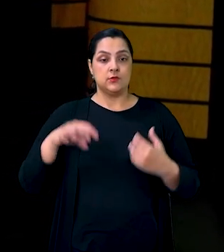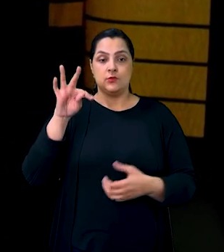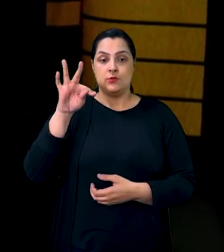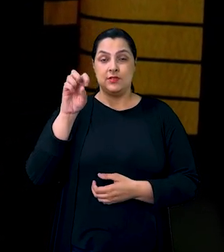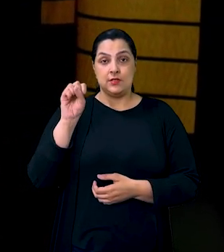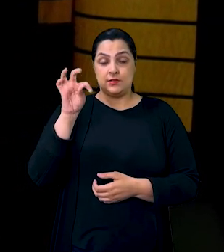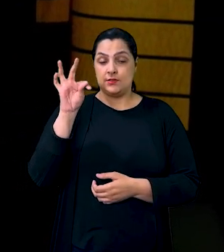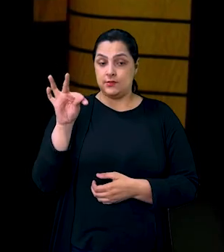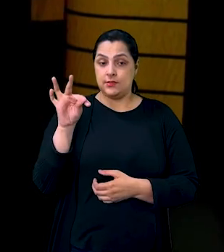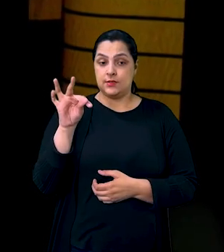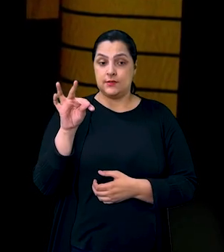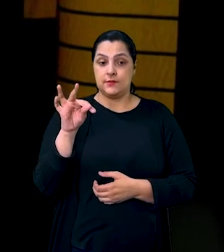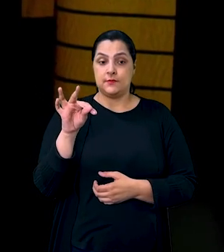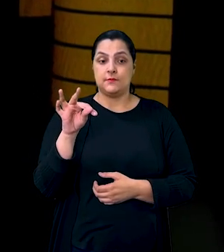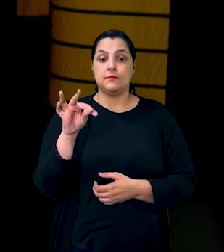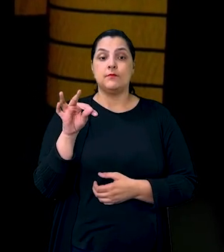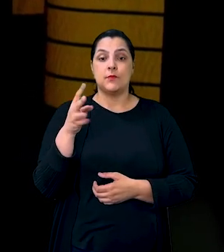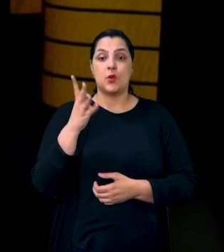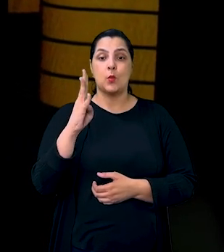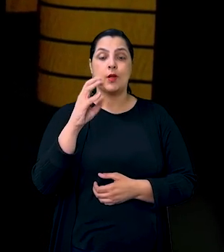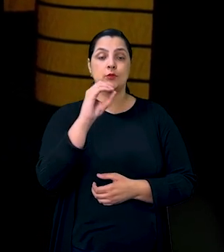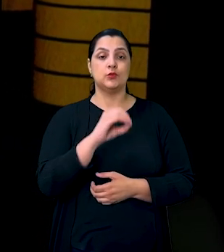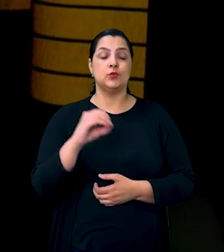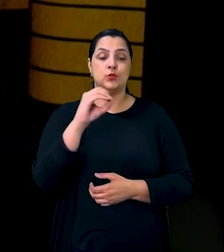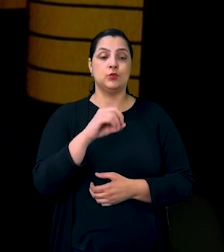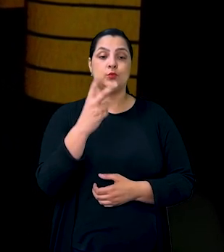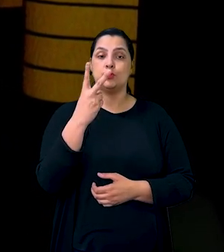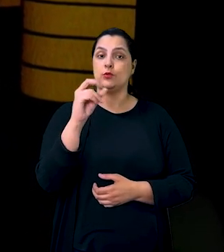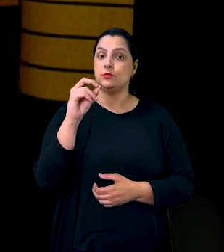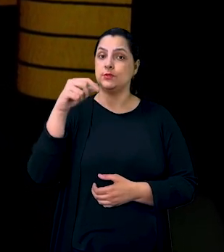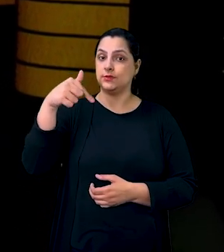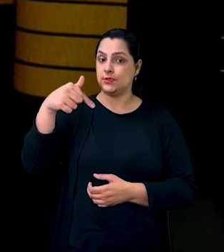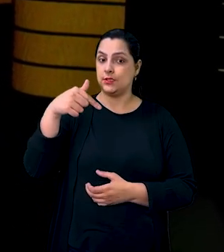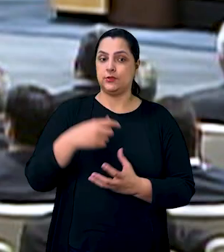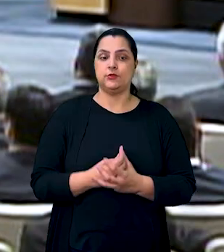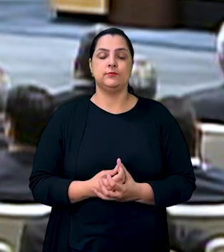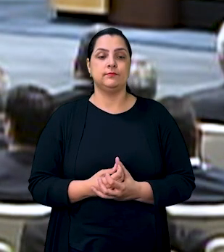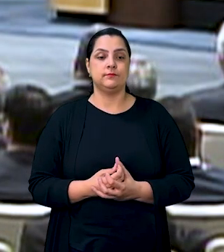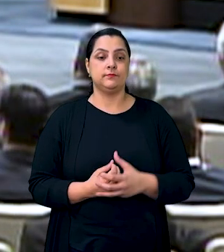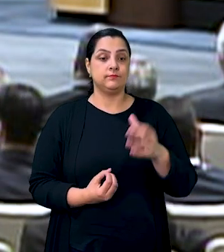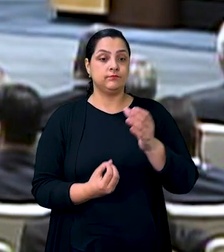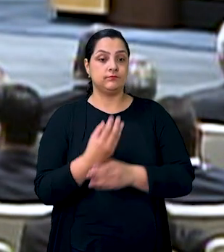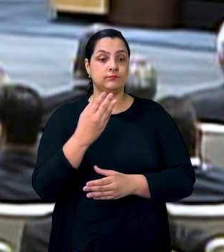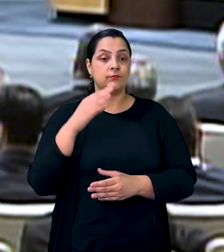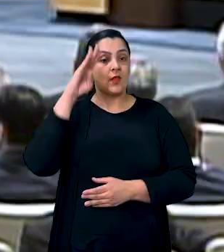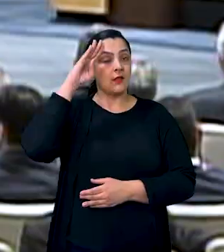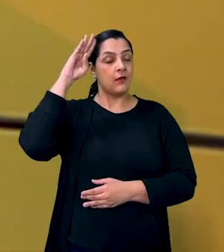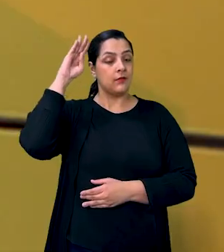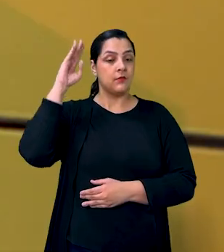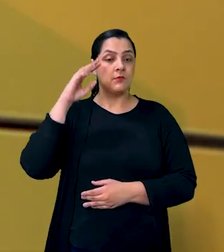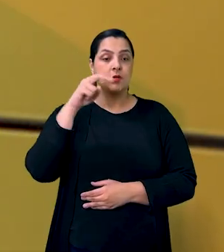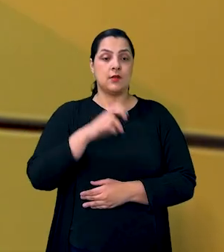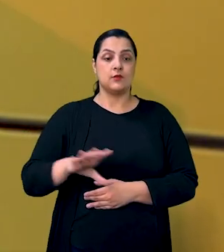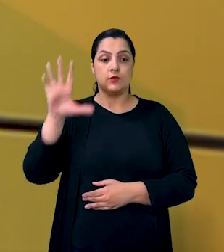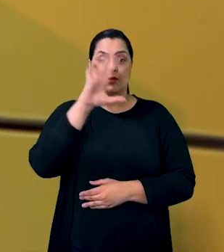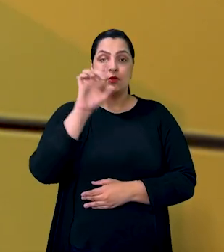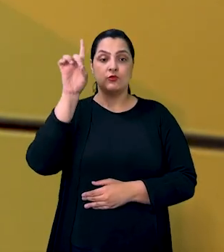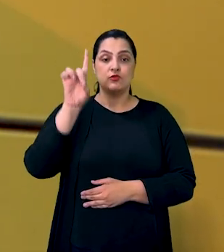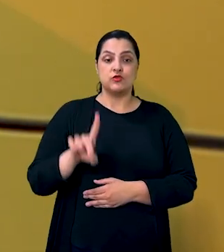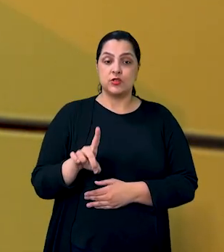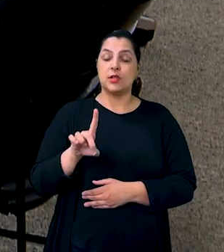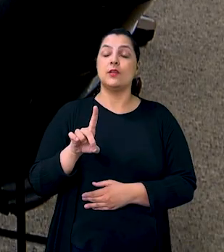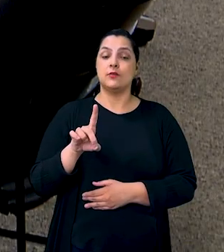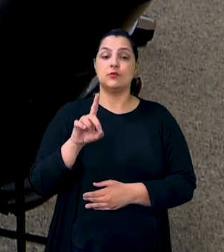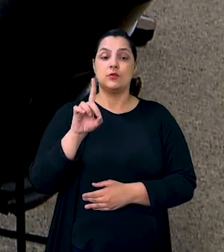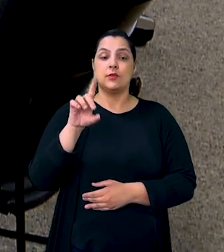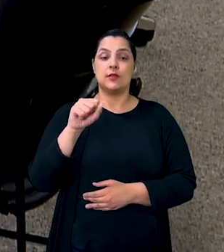ministro do Tribunal Superior do Trabalho em 4 de outubro de 2007. É membro fundador da Academia Nacional de Direito